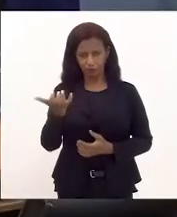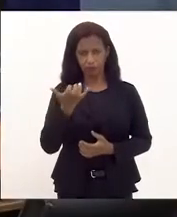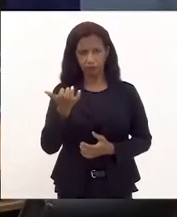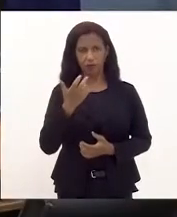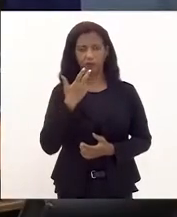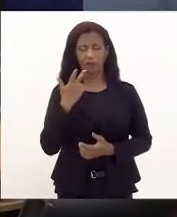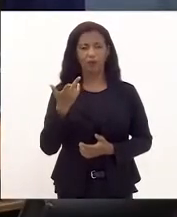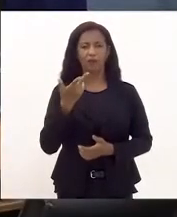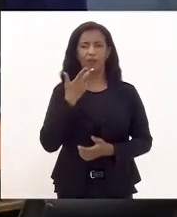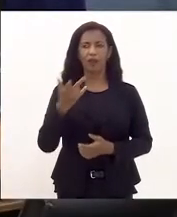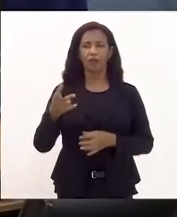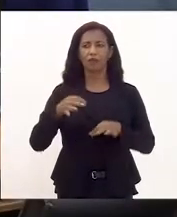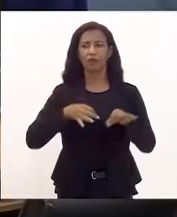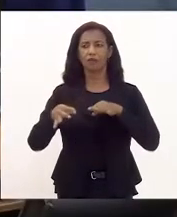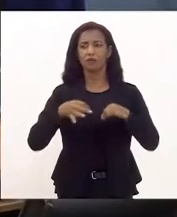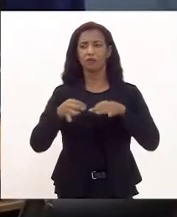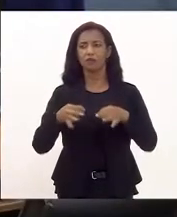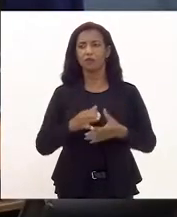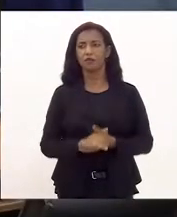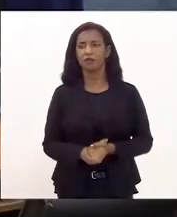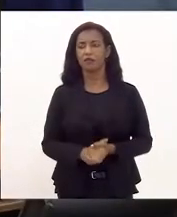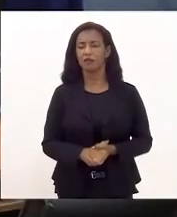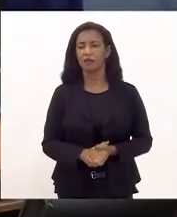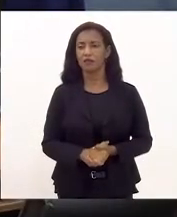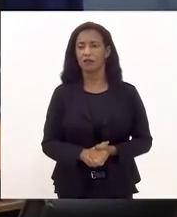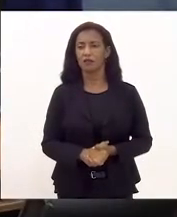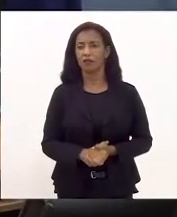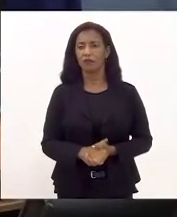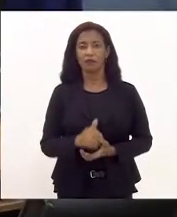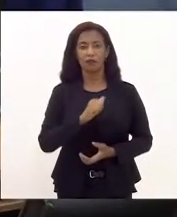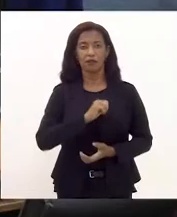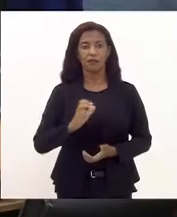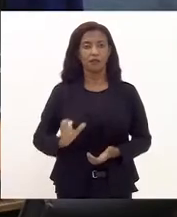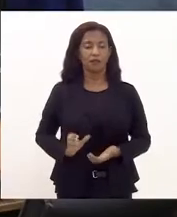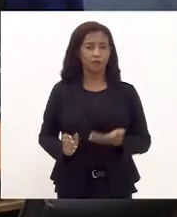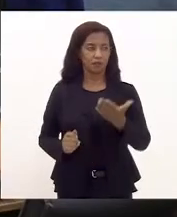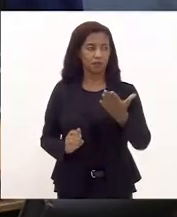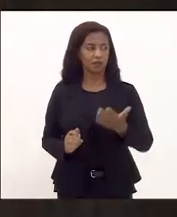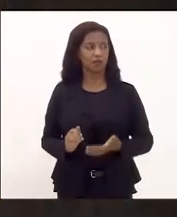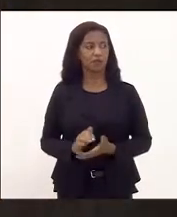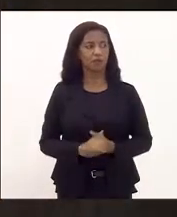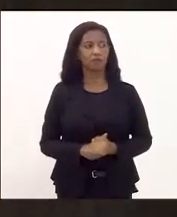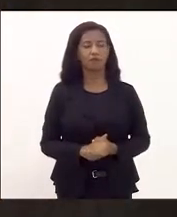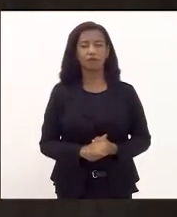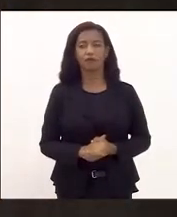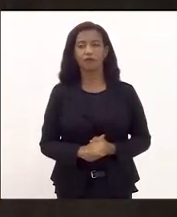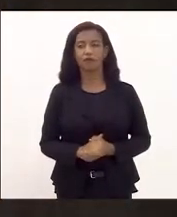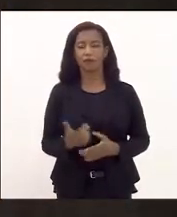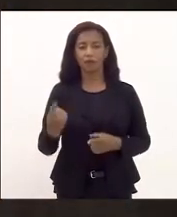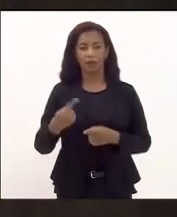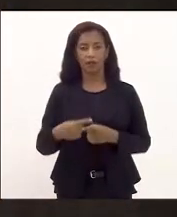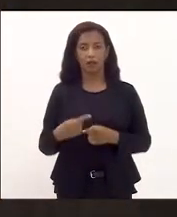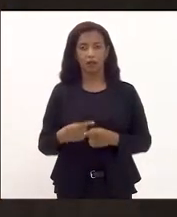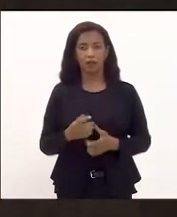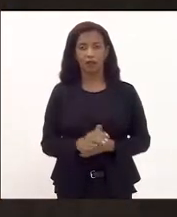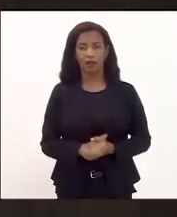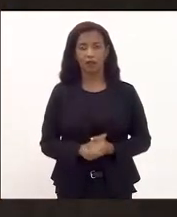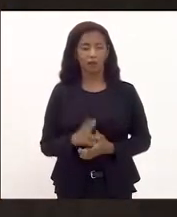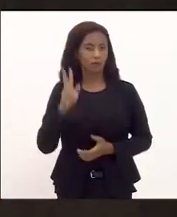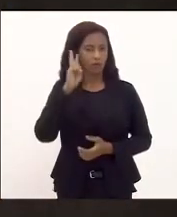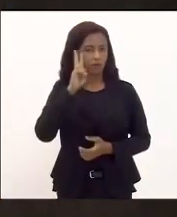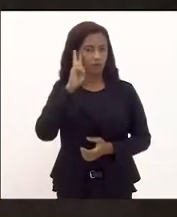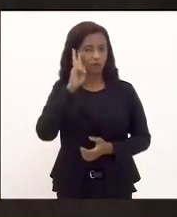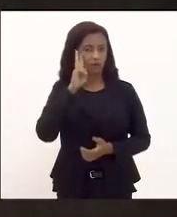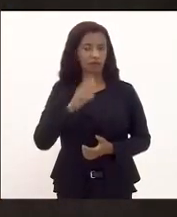manifestar sobre esse projeto, que é de autoria do deputado André Ciliano e de Vossa Excelência, Jair Bittencourt, porque eu me lembro